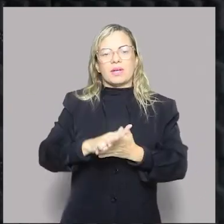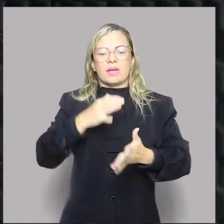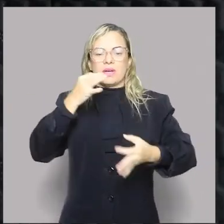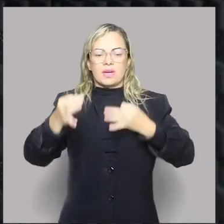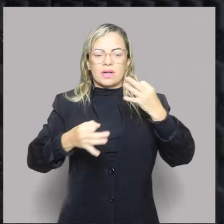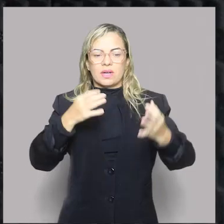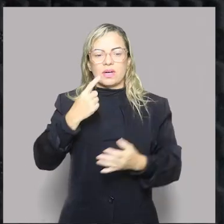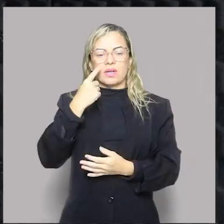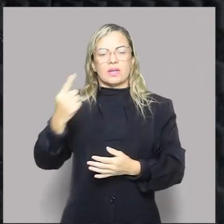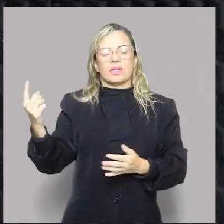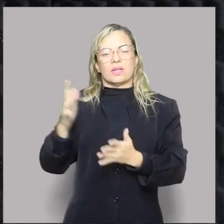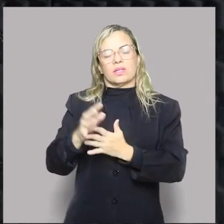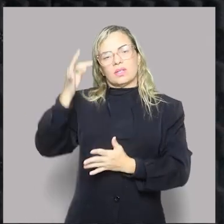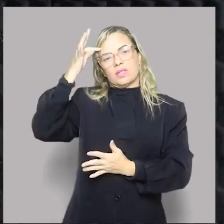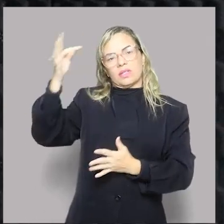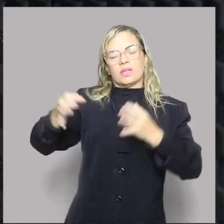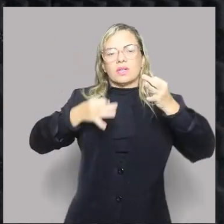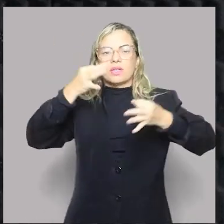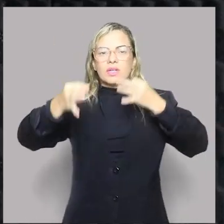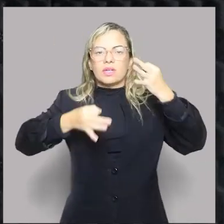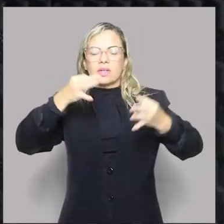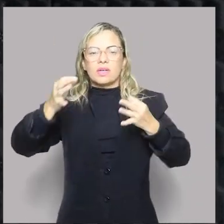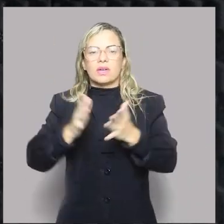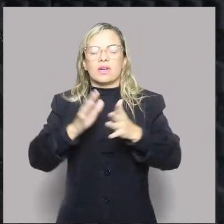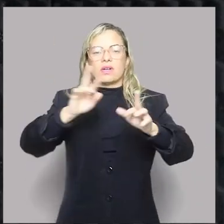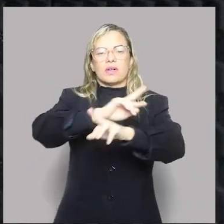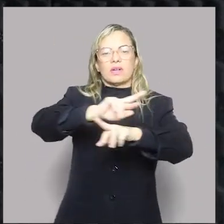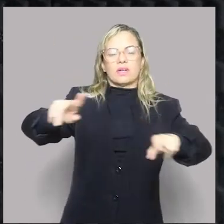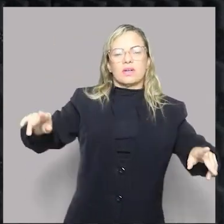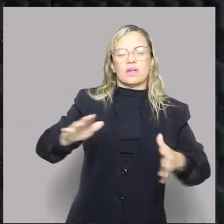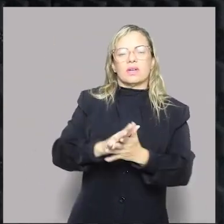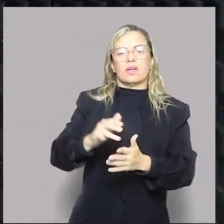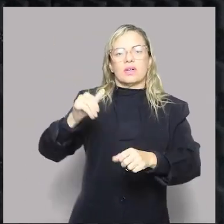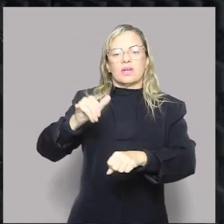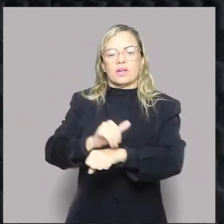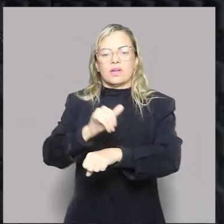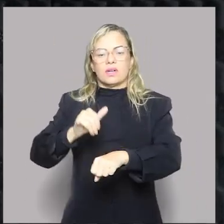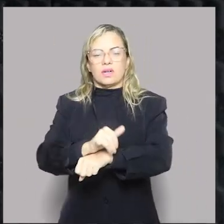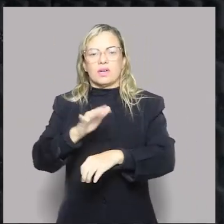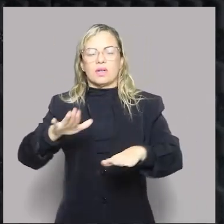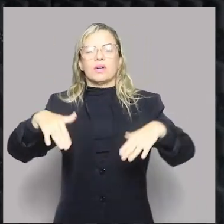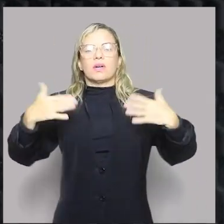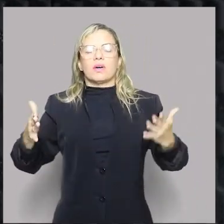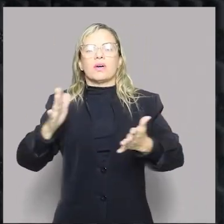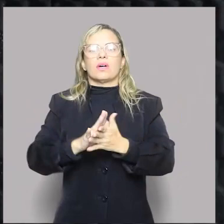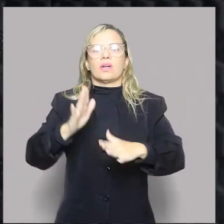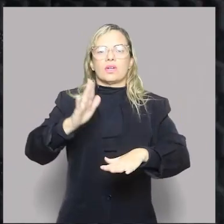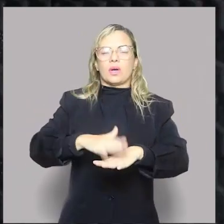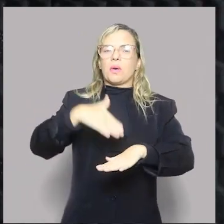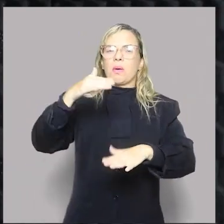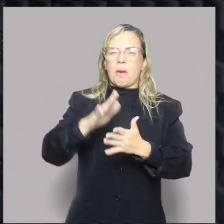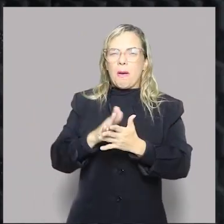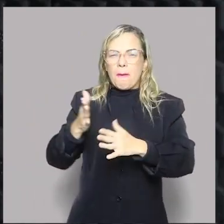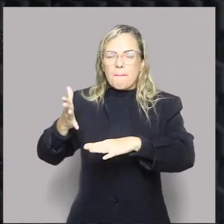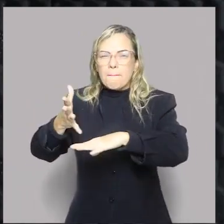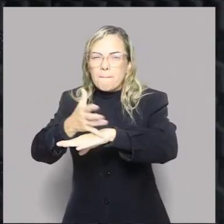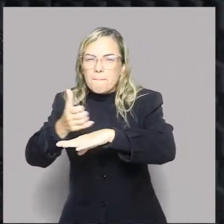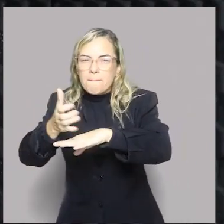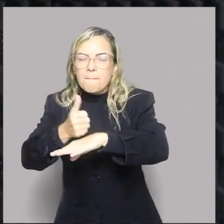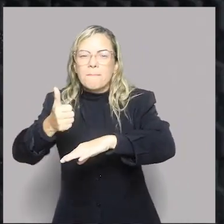a gente chama de legitimador. E o que é um legitimador? Nada mais é do que uma